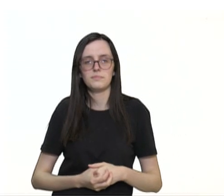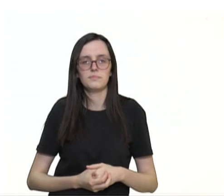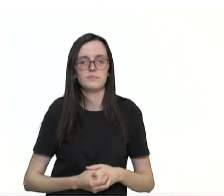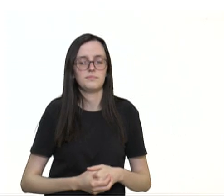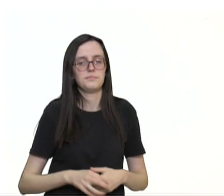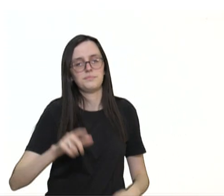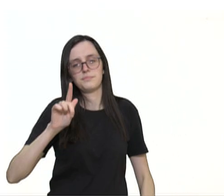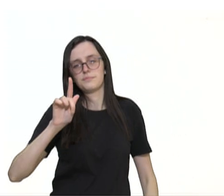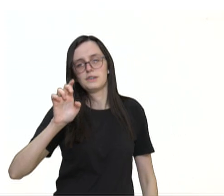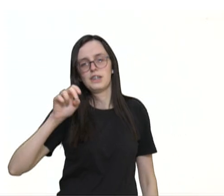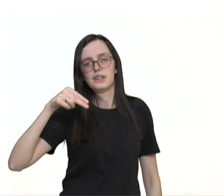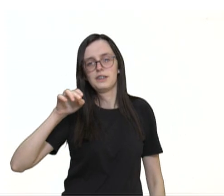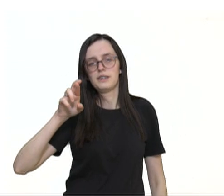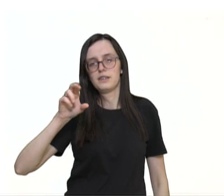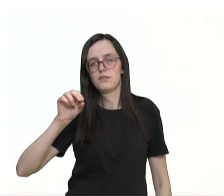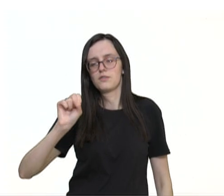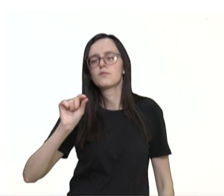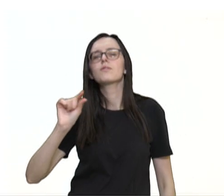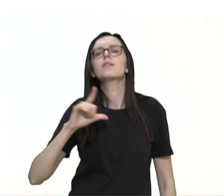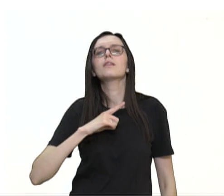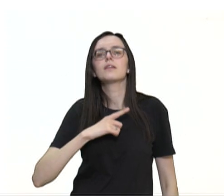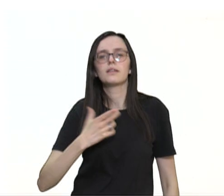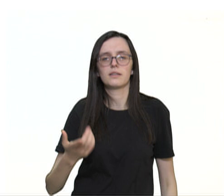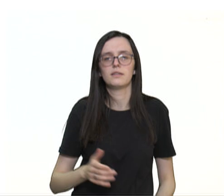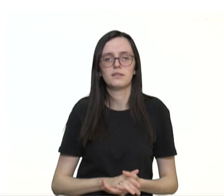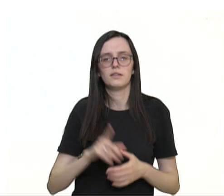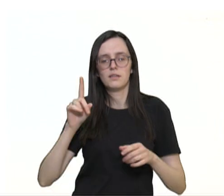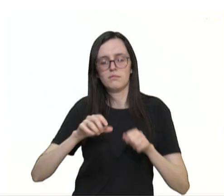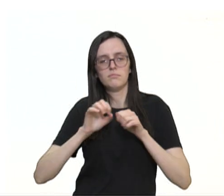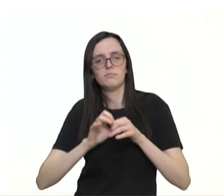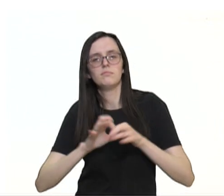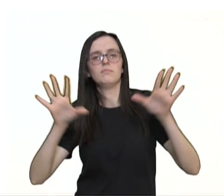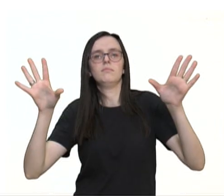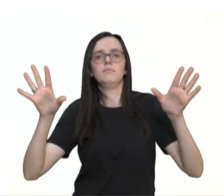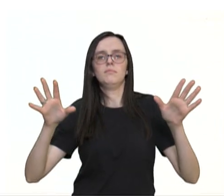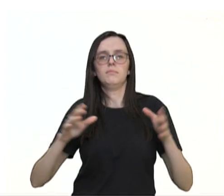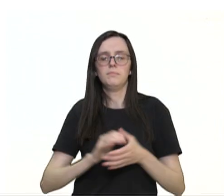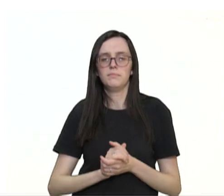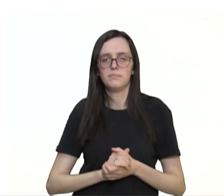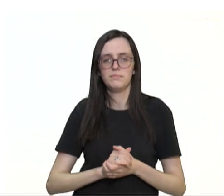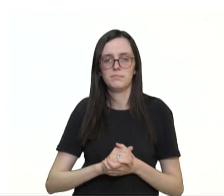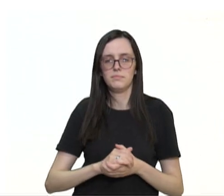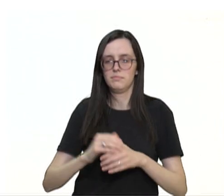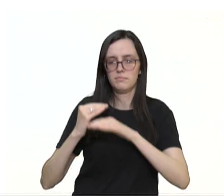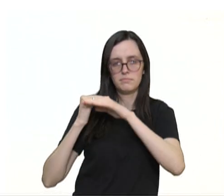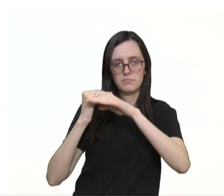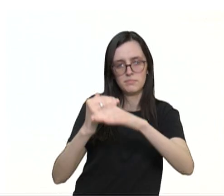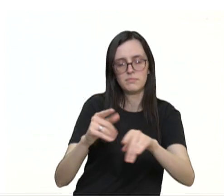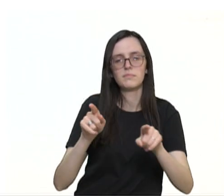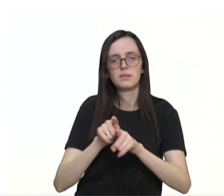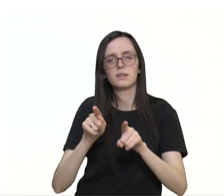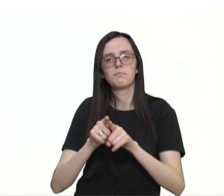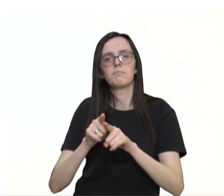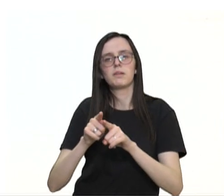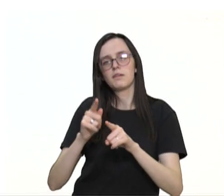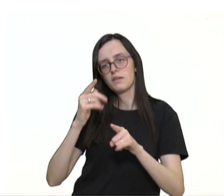Gêneros. Que gêneros que tem a música? A gente tem o gênero erudito, clássico, popular brasileira e